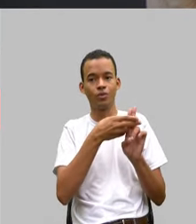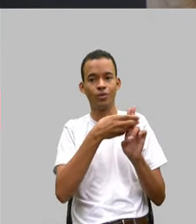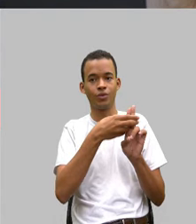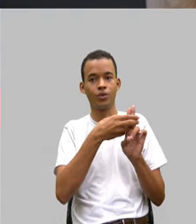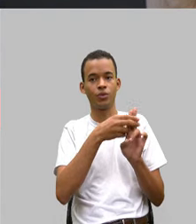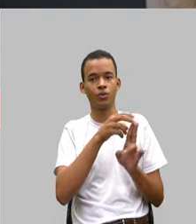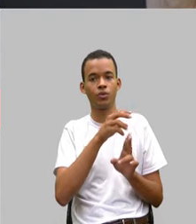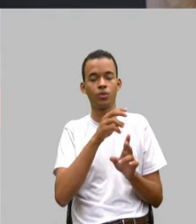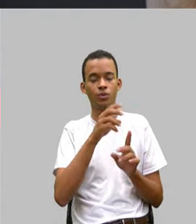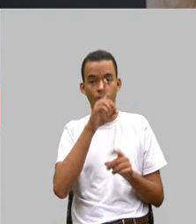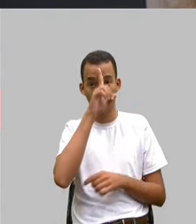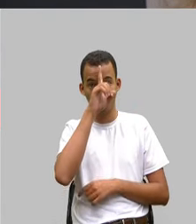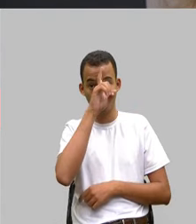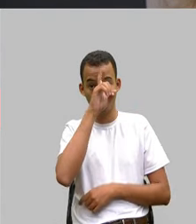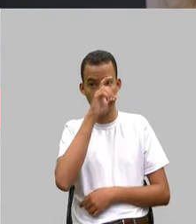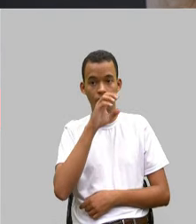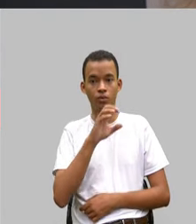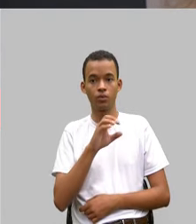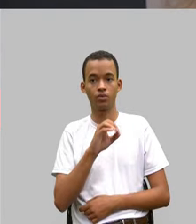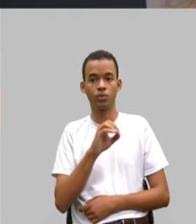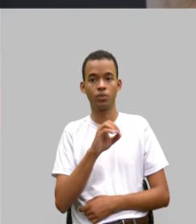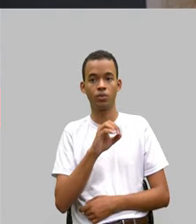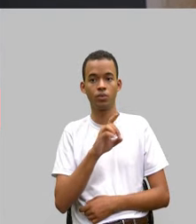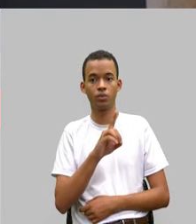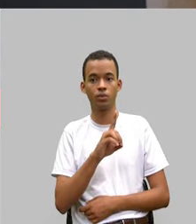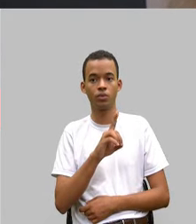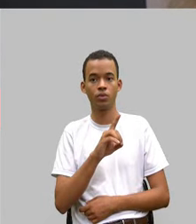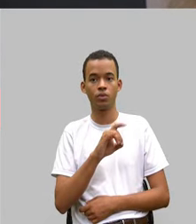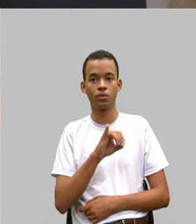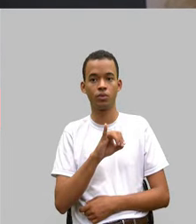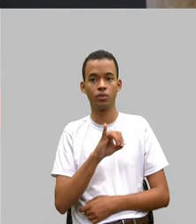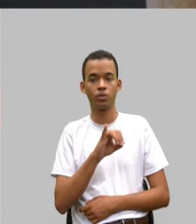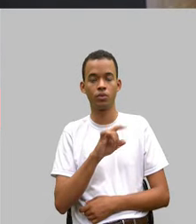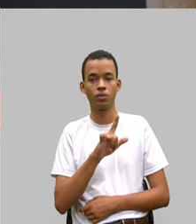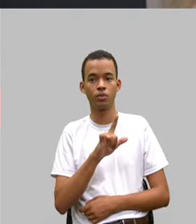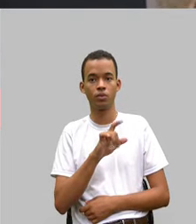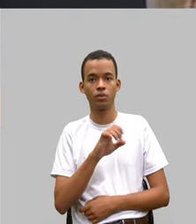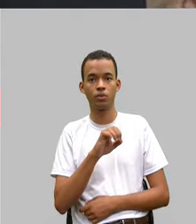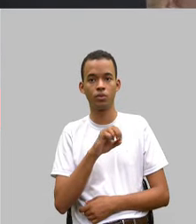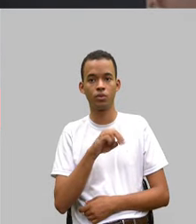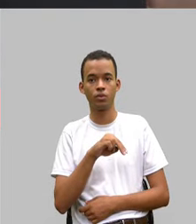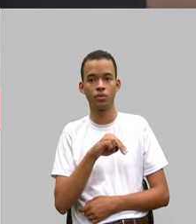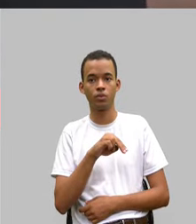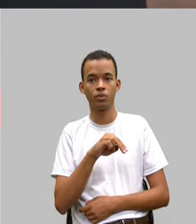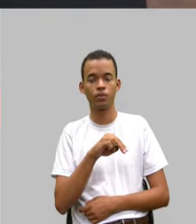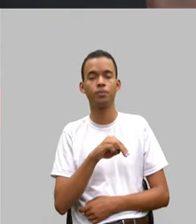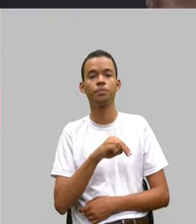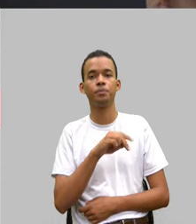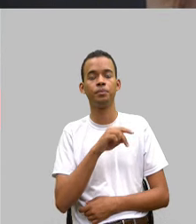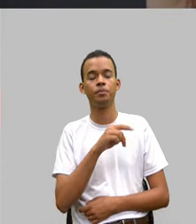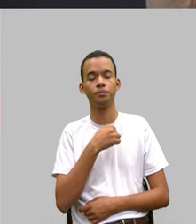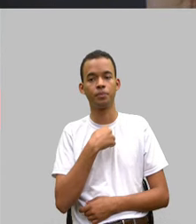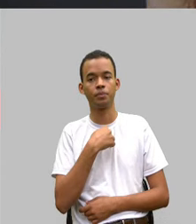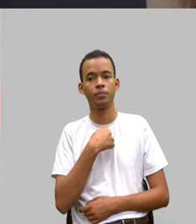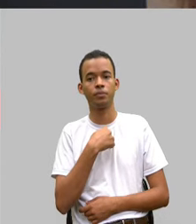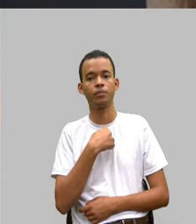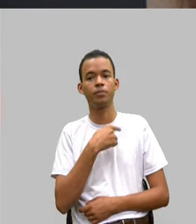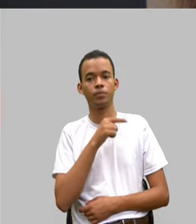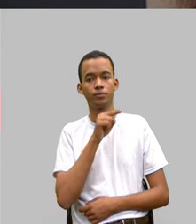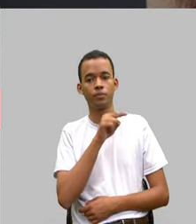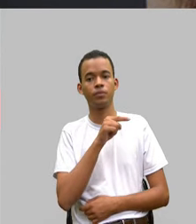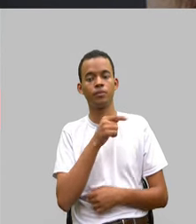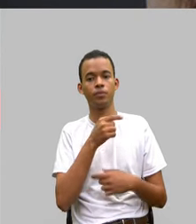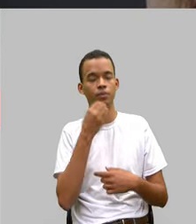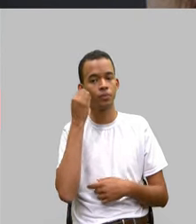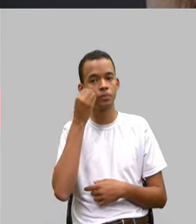paciente medicinal bom hoje hoje eu queria trazer aqui eh um